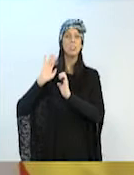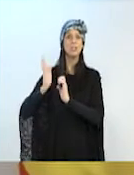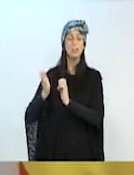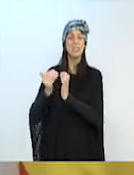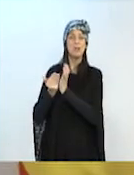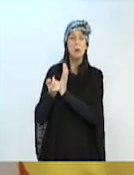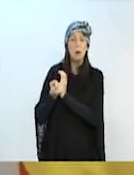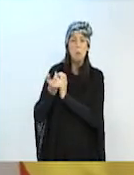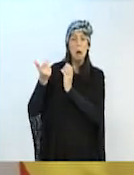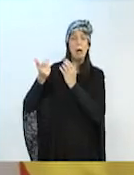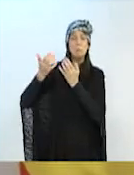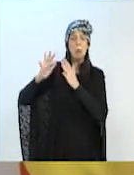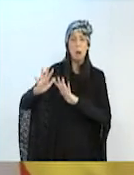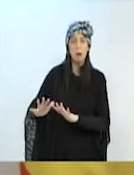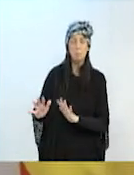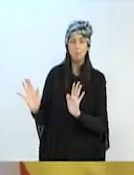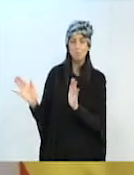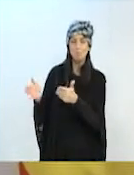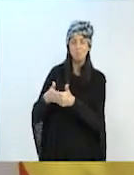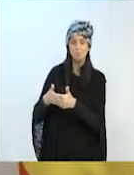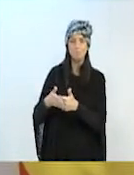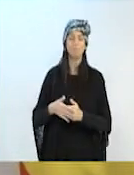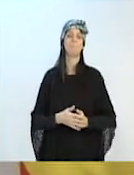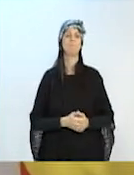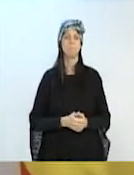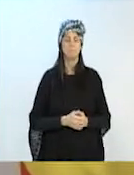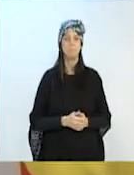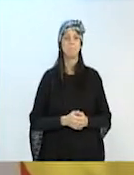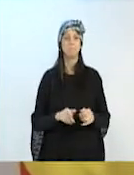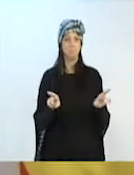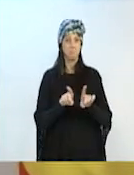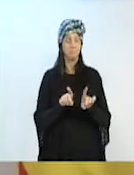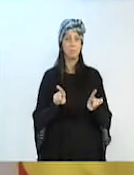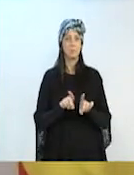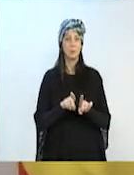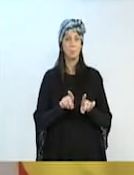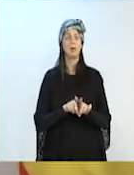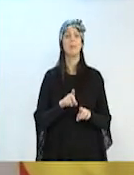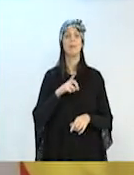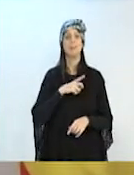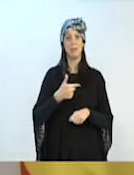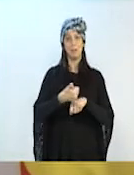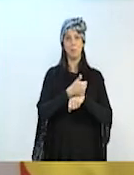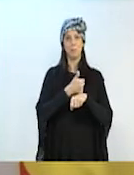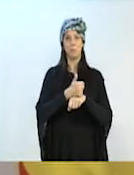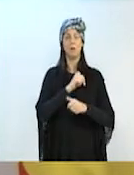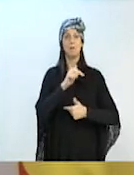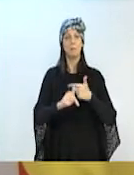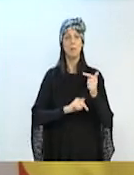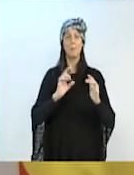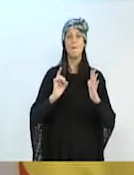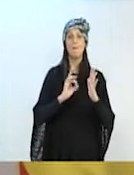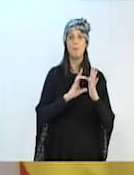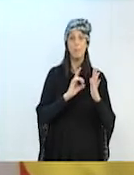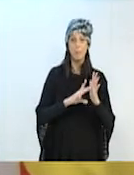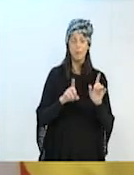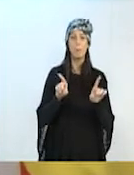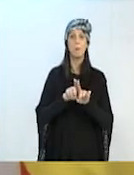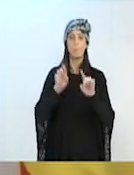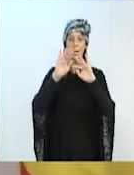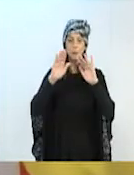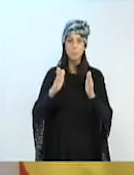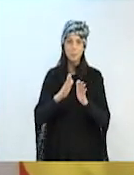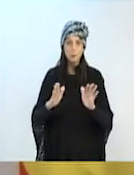momento. E aqui tem um destaque para os trabalhadores do setor de vidros e cristais, que era forte